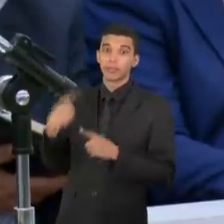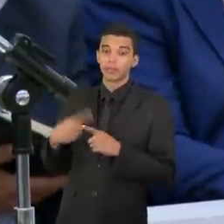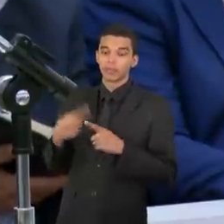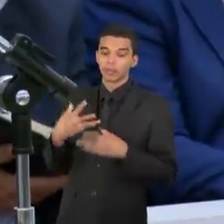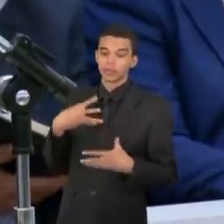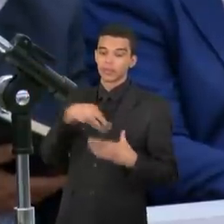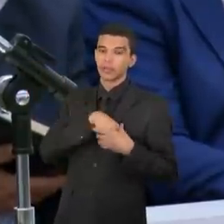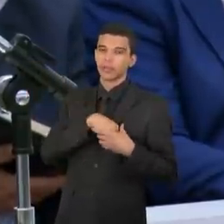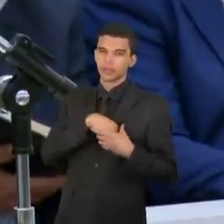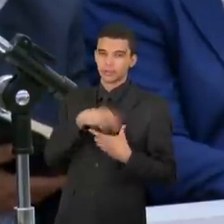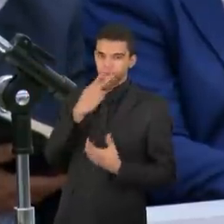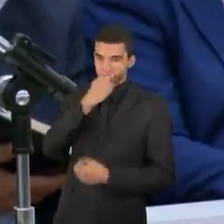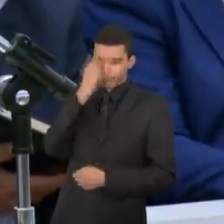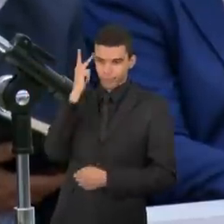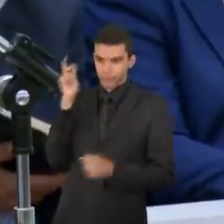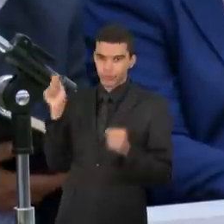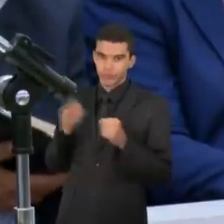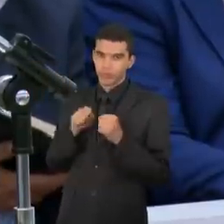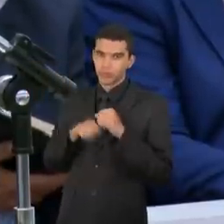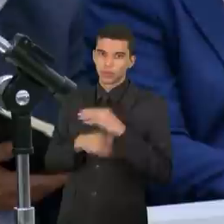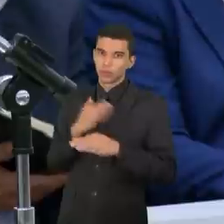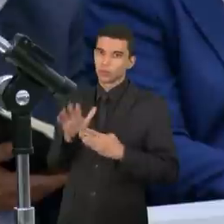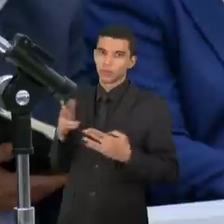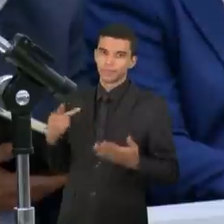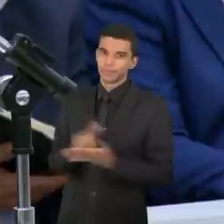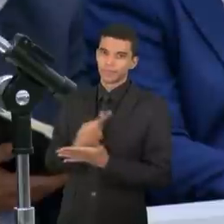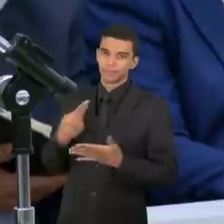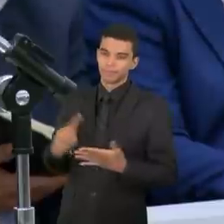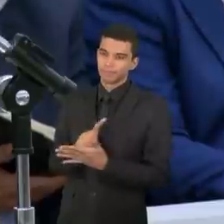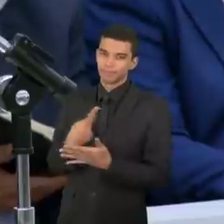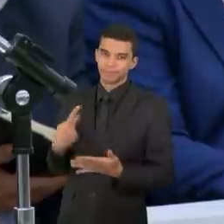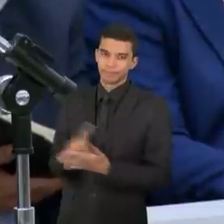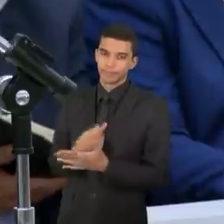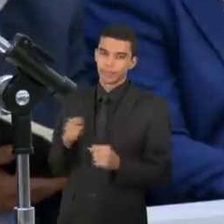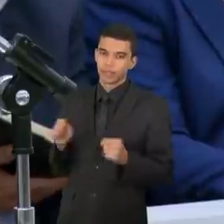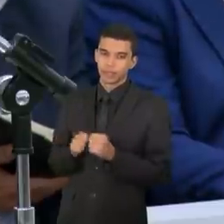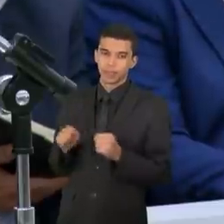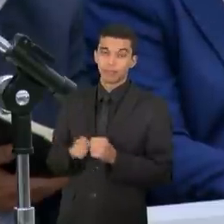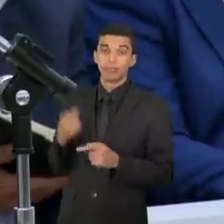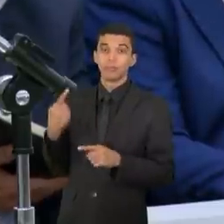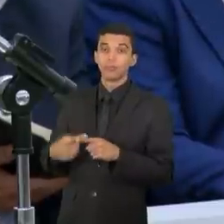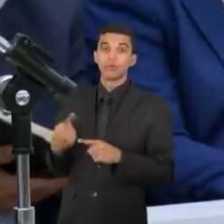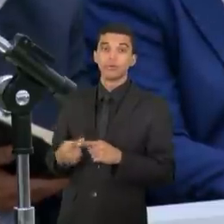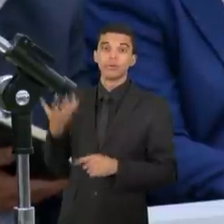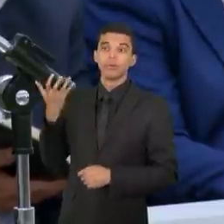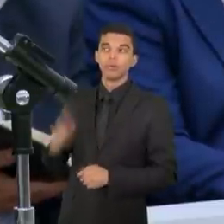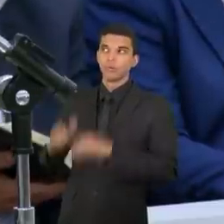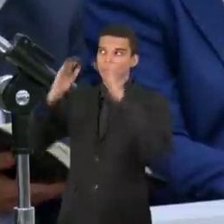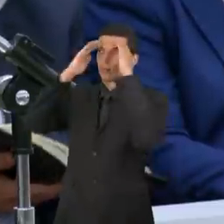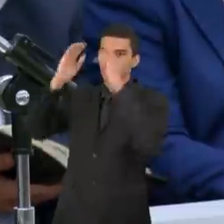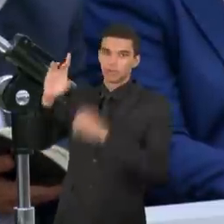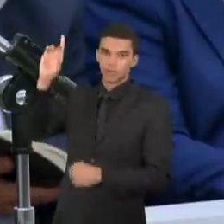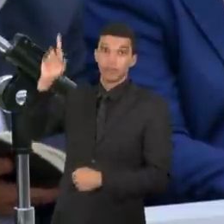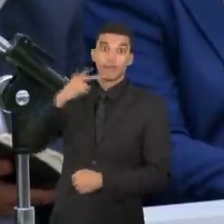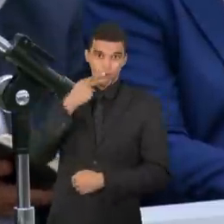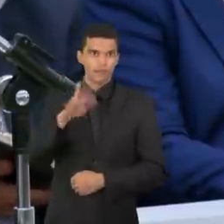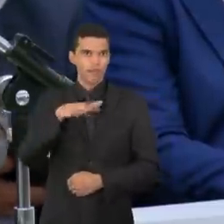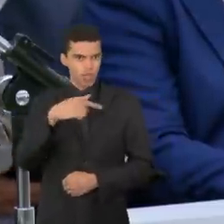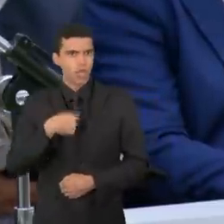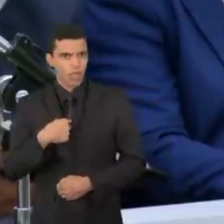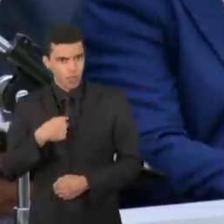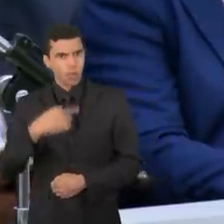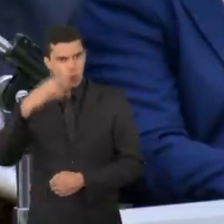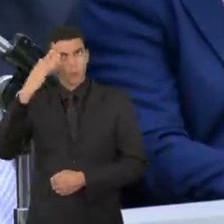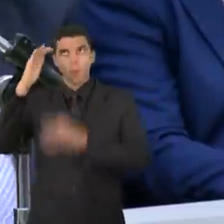era reto para com ele, nem foram fiéis ao seu conserto. A gente